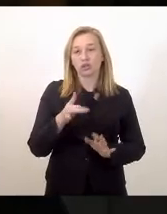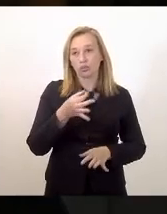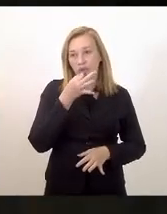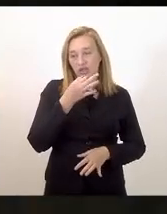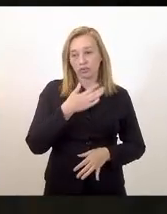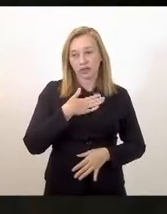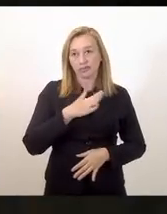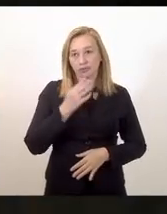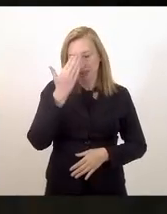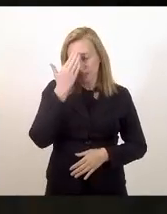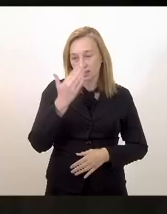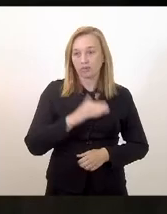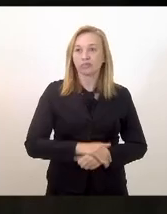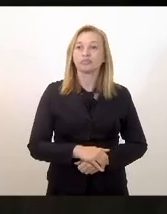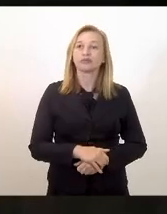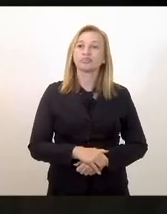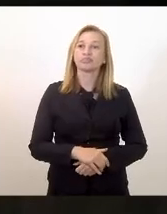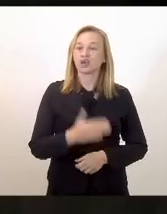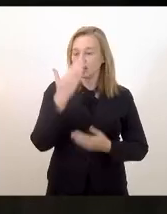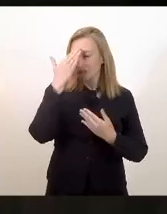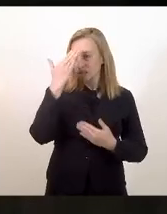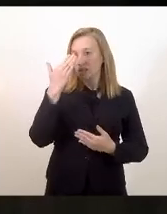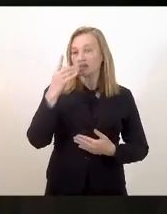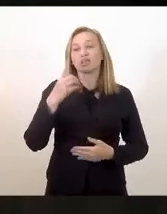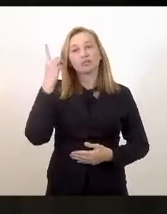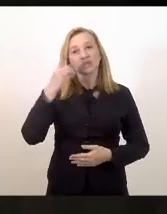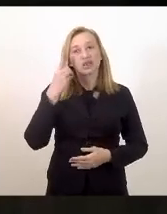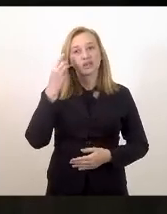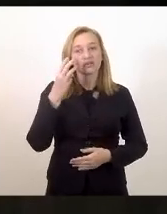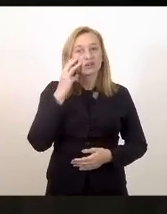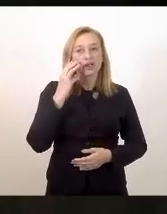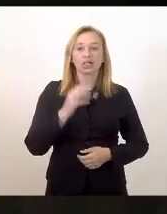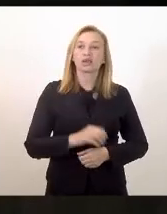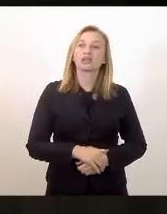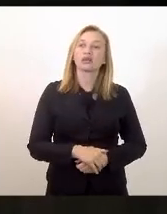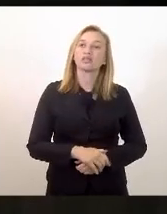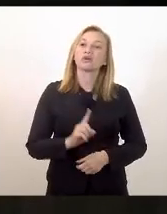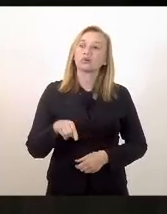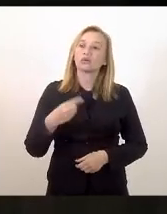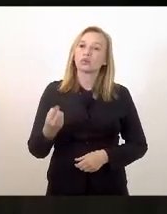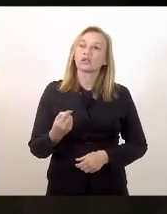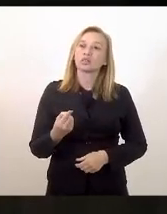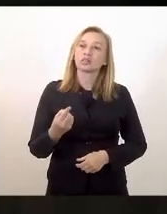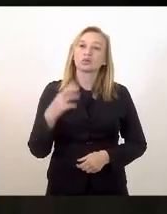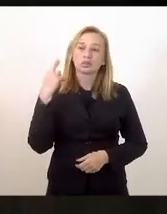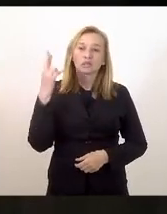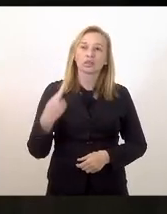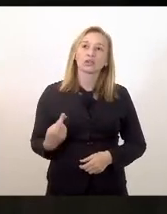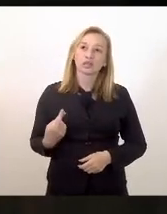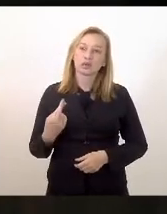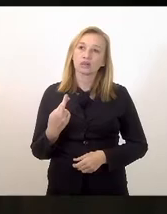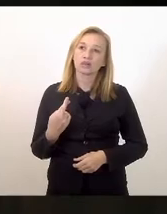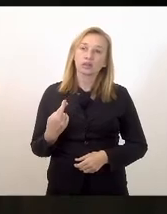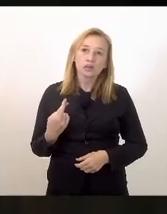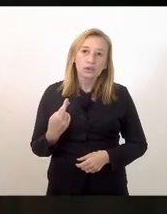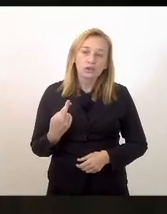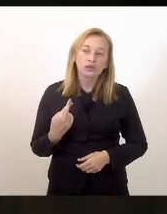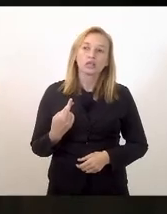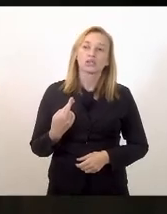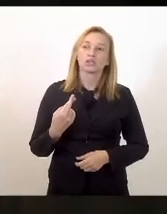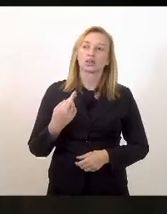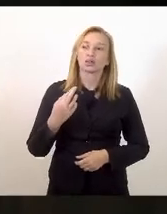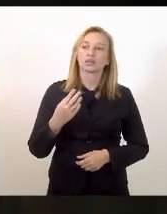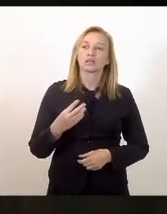Obrigado. Agradecendo ao deputado Valdeque Carneiro, próxima oradora inscrita é a nobre deputada Renata